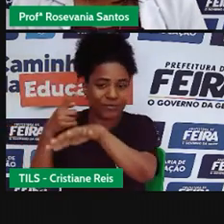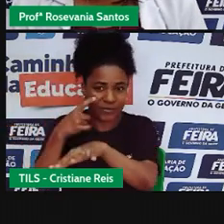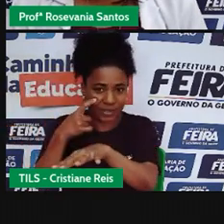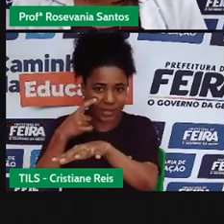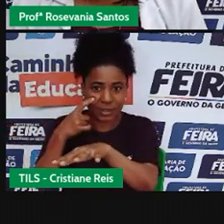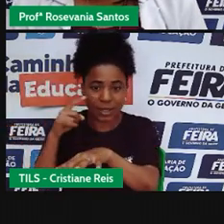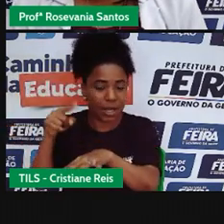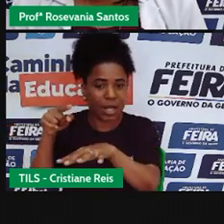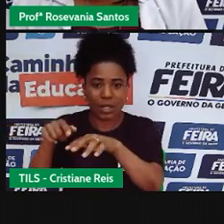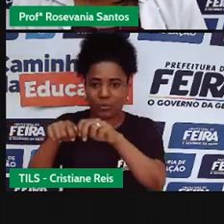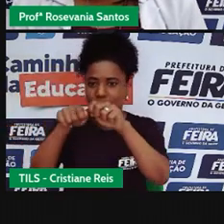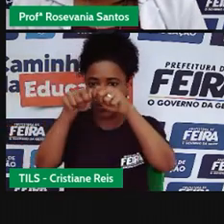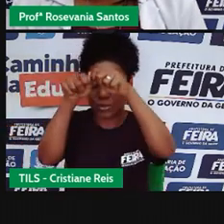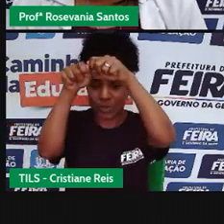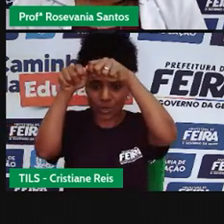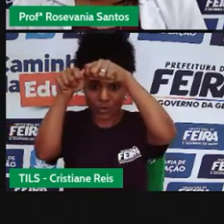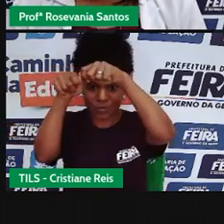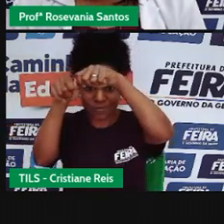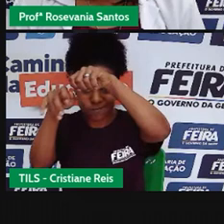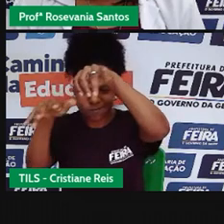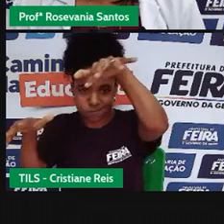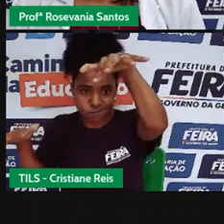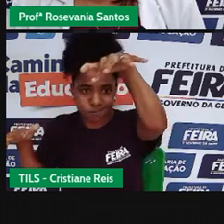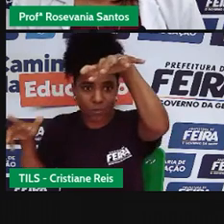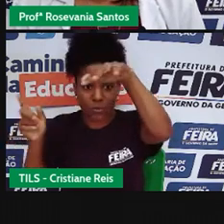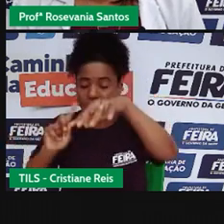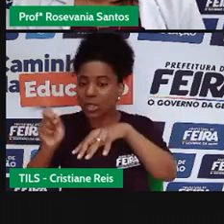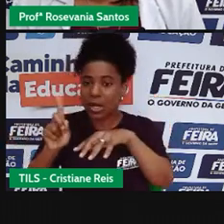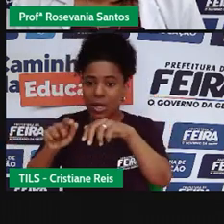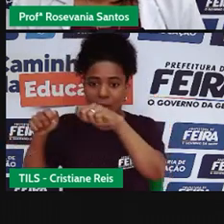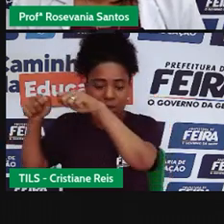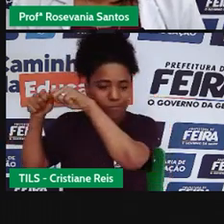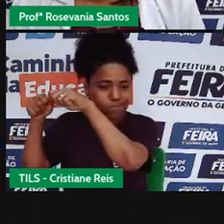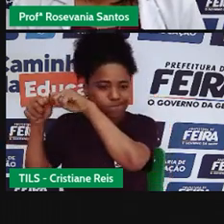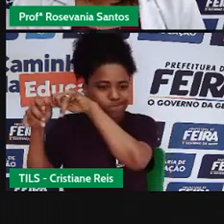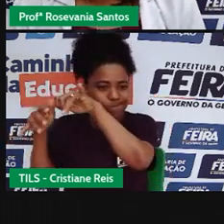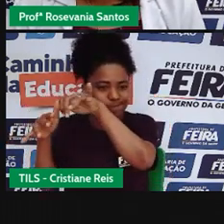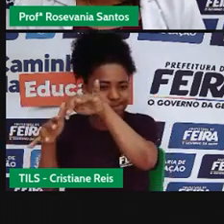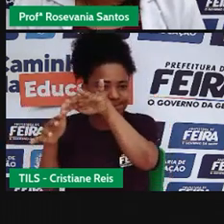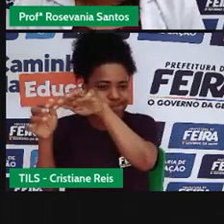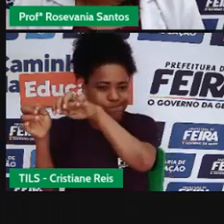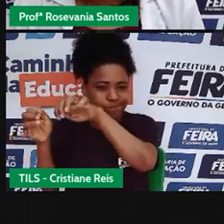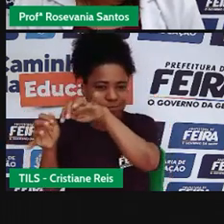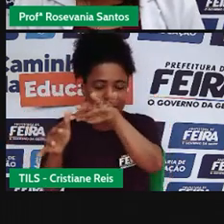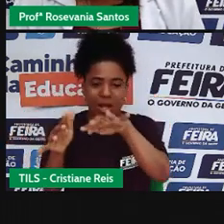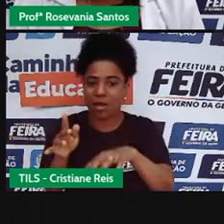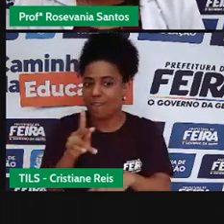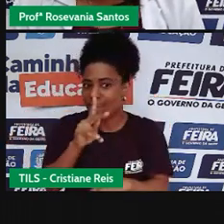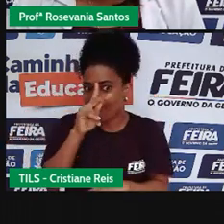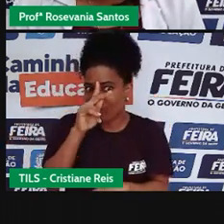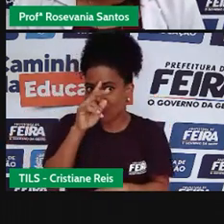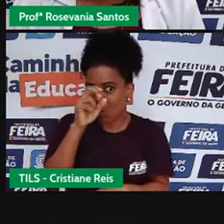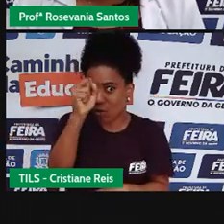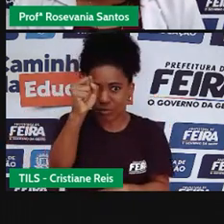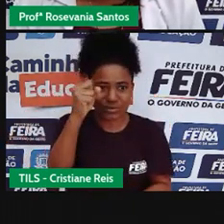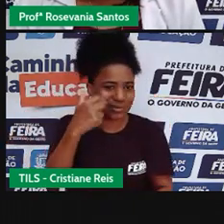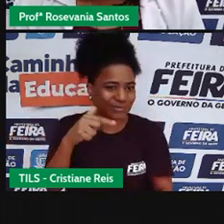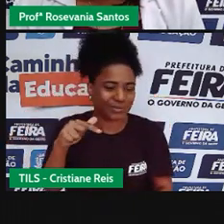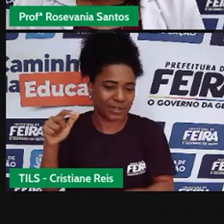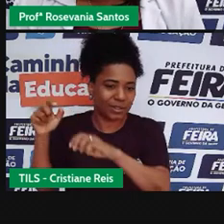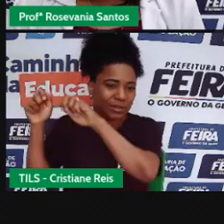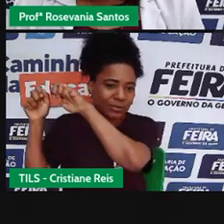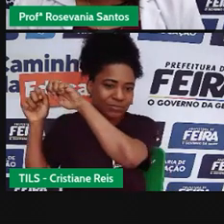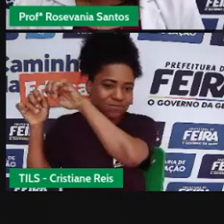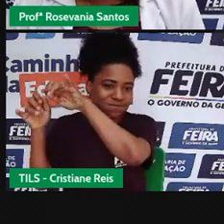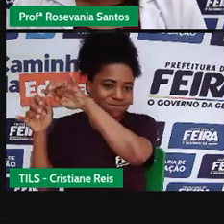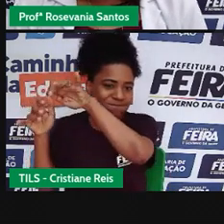Ó, perceba que ela não tem, aqui tem um tiracinho mais forte, mas aqui no período do inverno ela não tem tanta força assim, né? Olha as linhas como